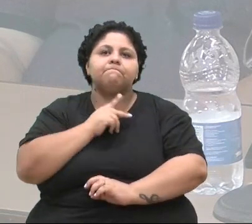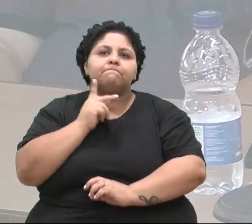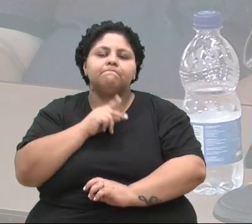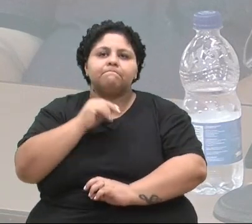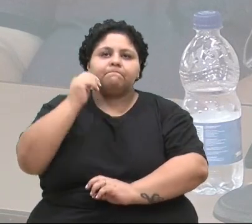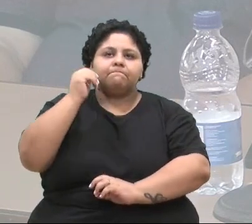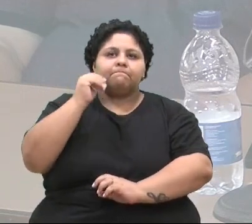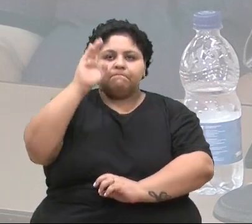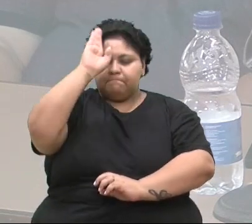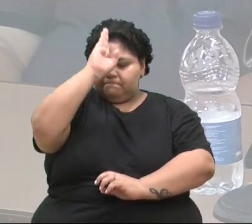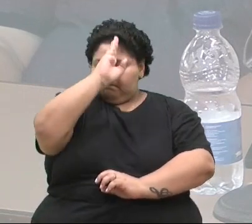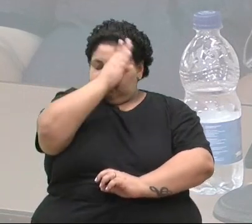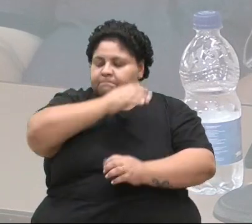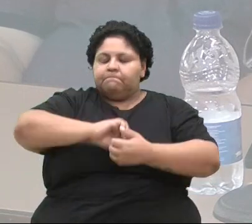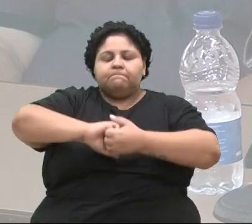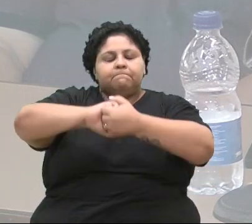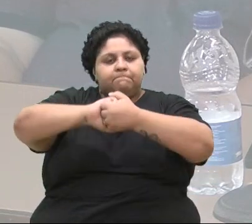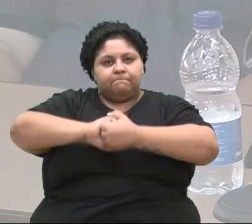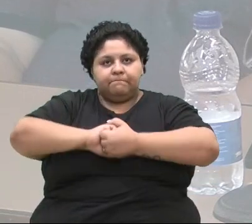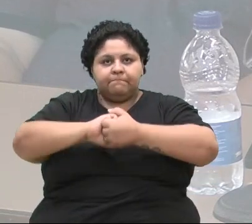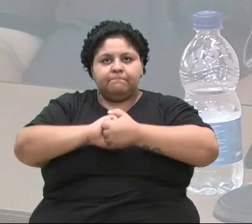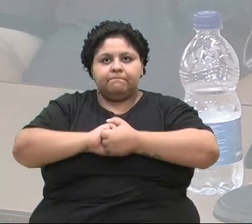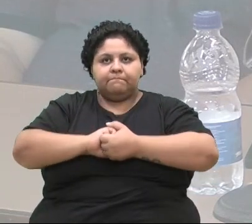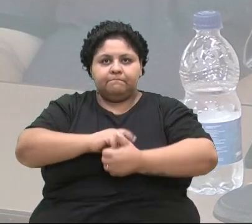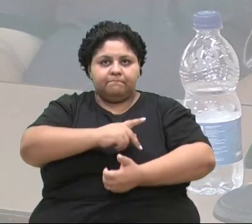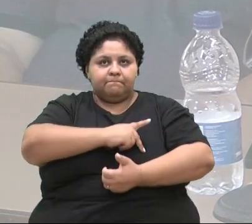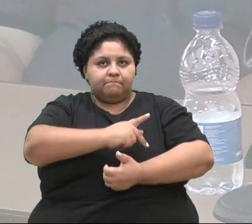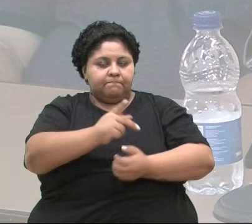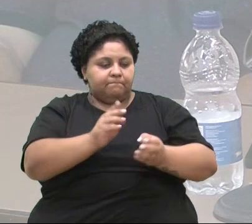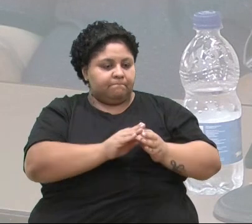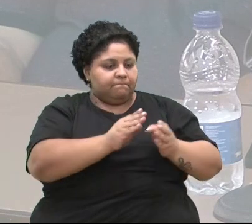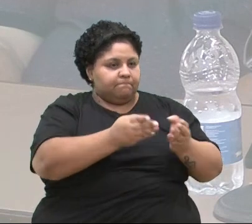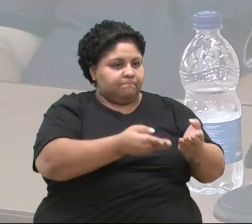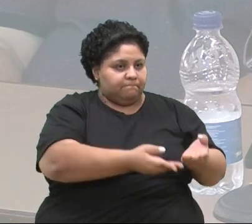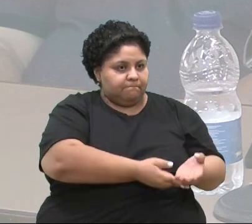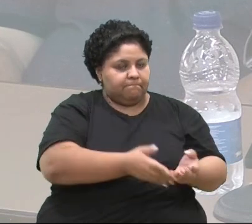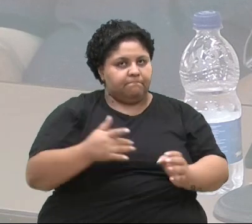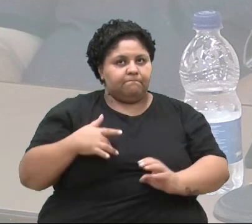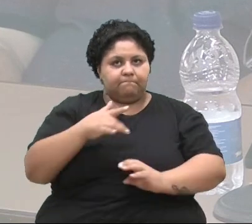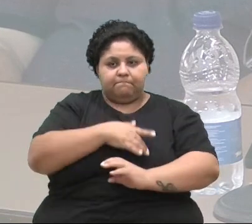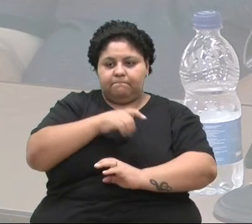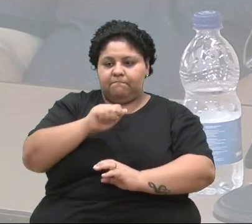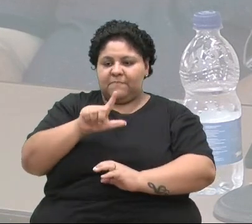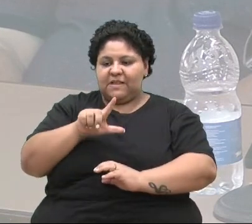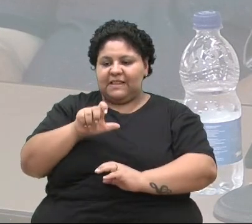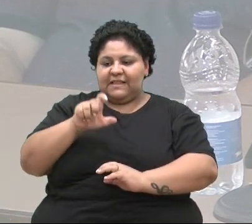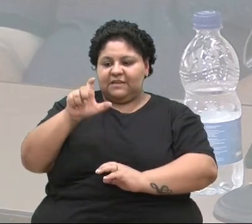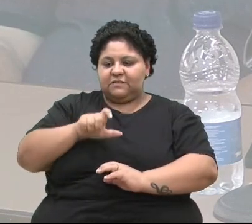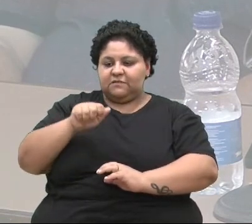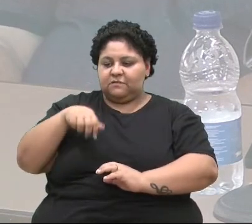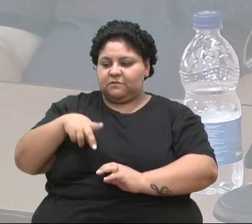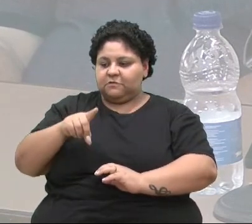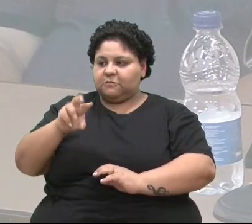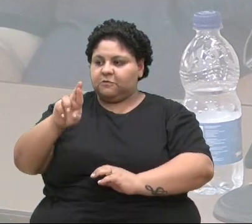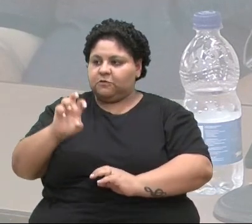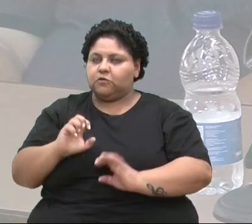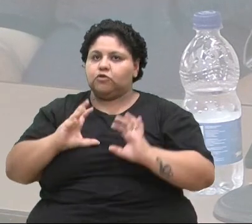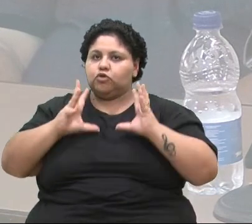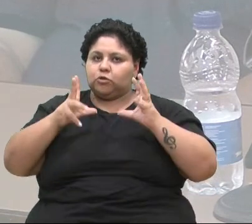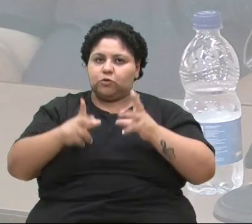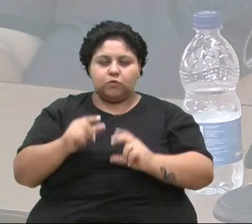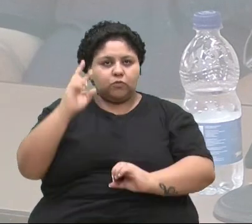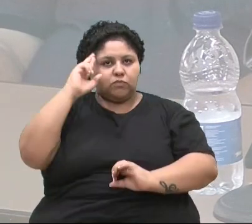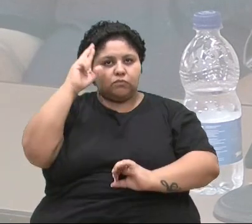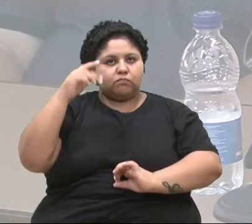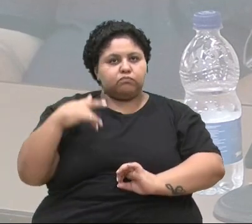Bressan, cumprimentar o presidente do Conselho Municipal de Saúde, Alexandre Silva, toda a direção da